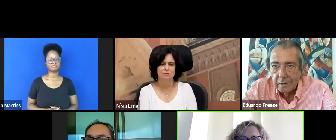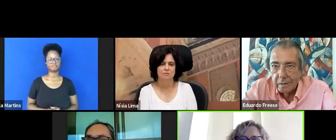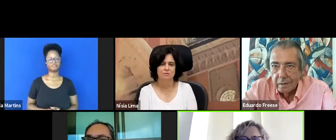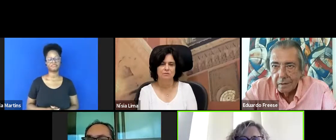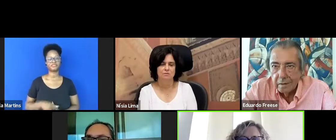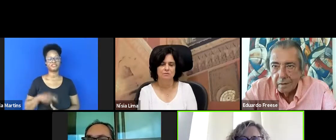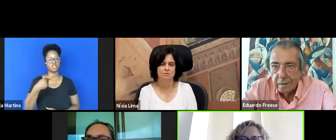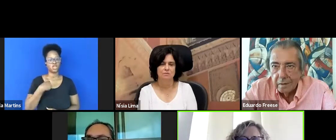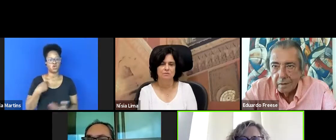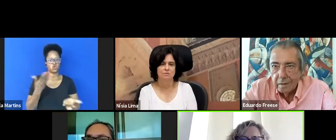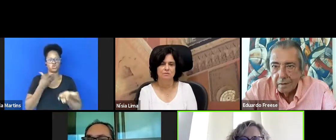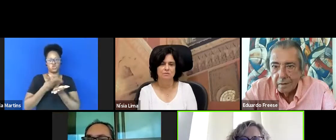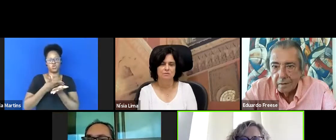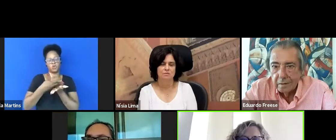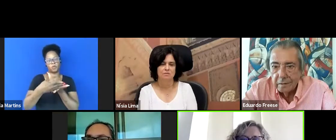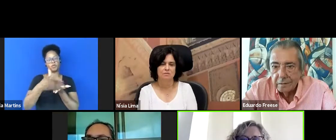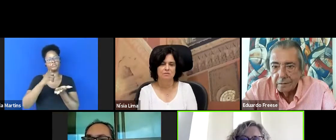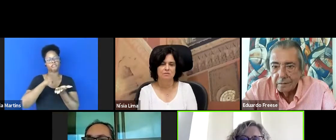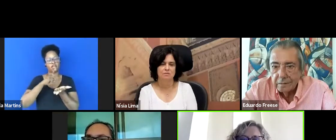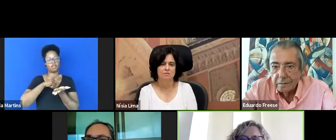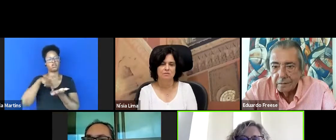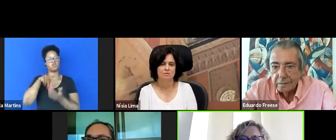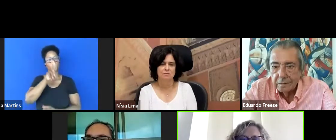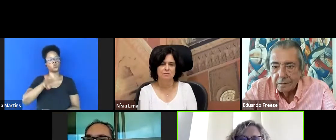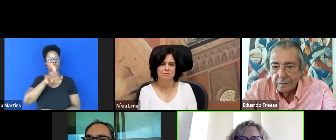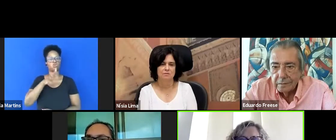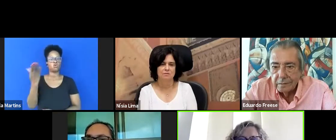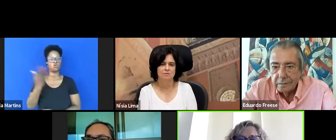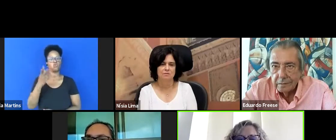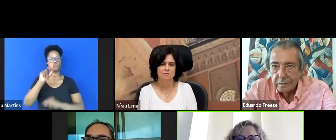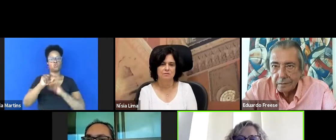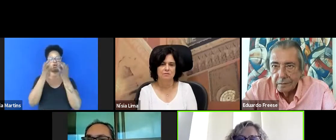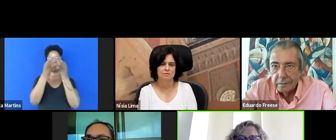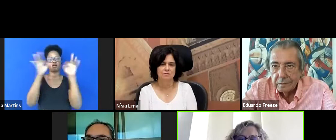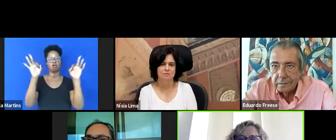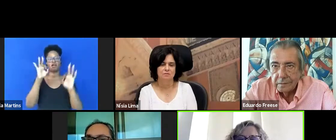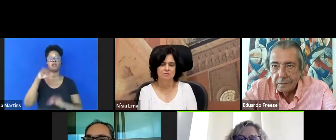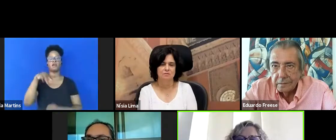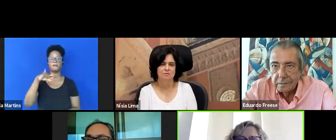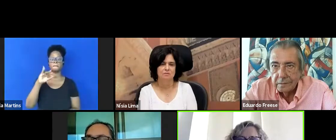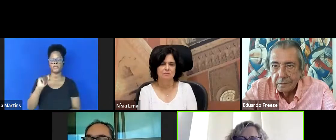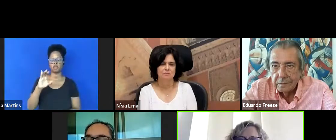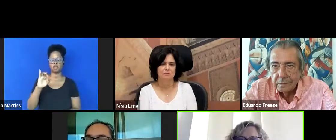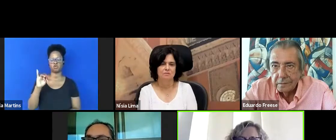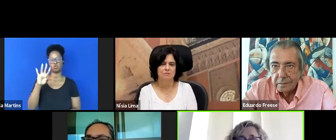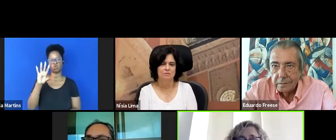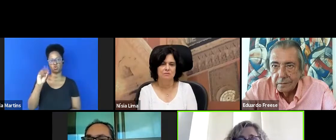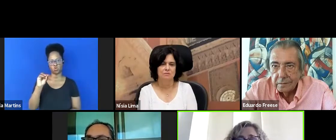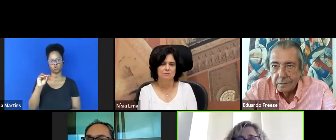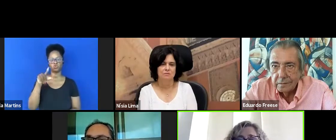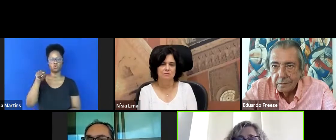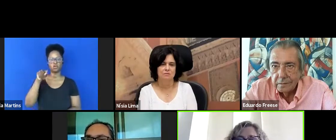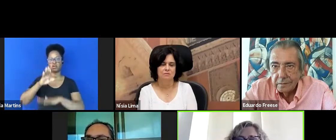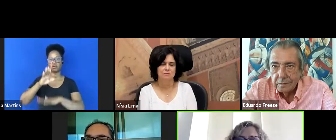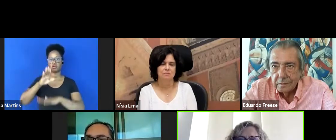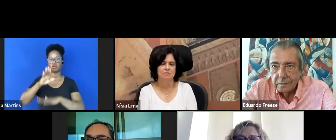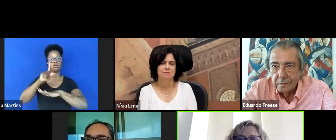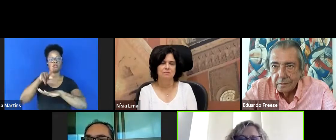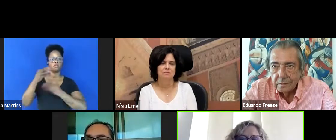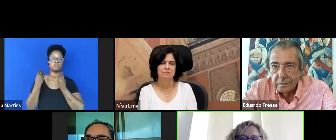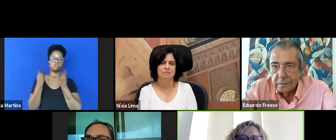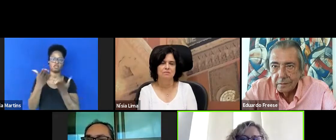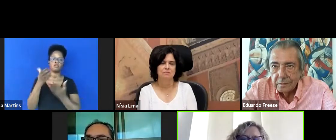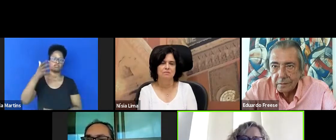para começar, eu me utilizei aqui de uma frase de Mia Couto, que ele trouxe numa